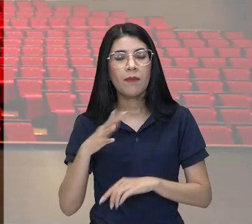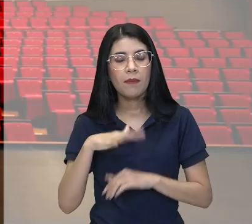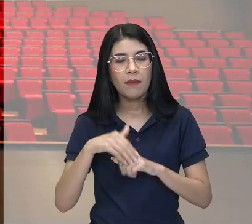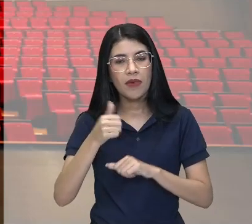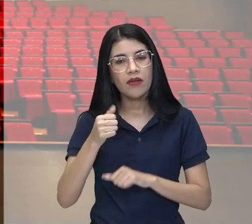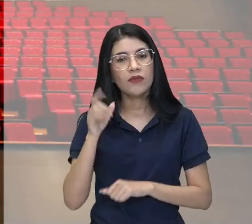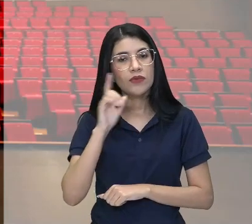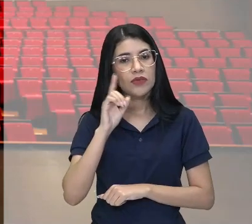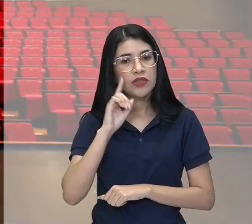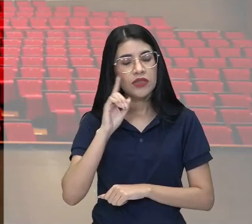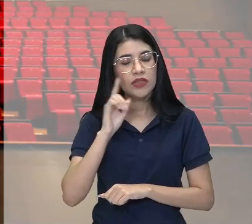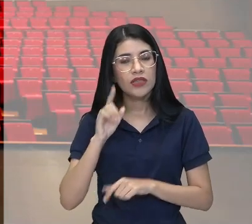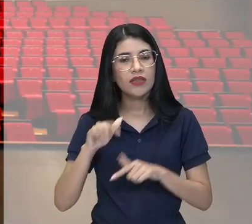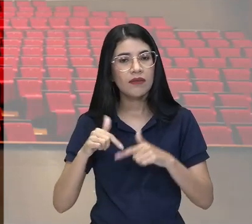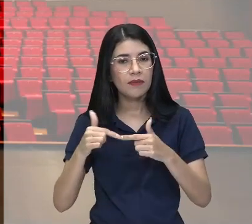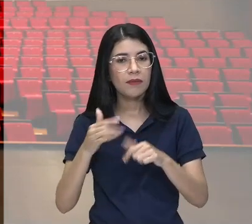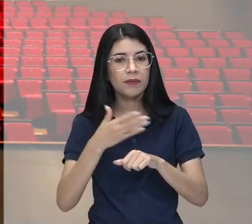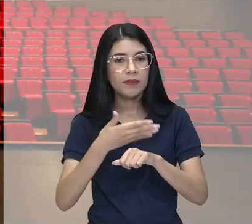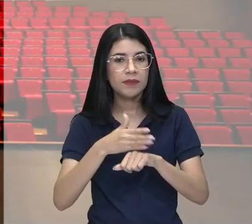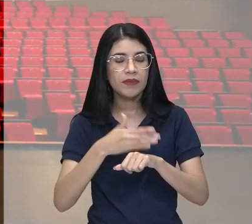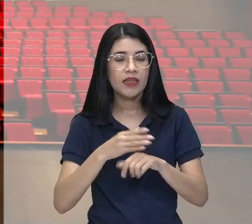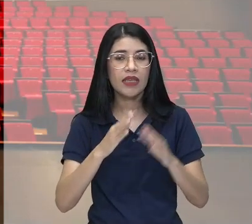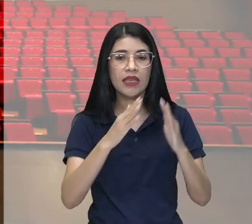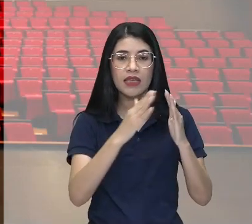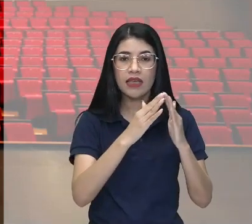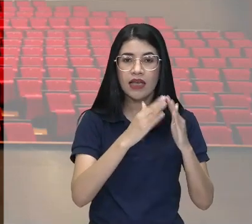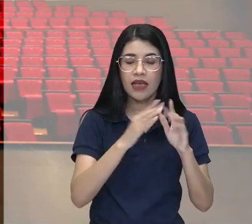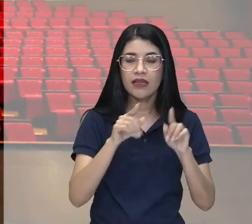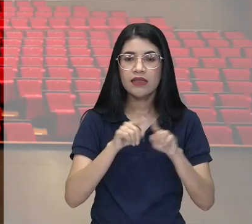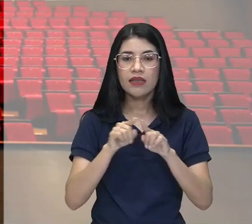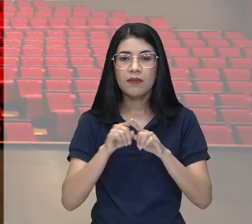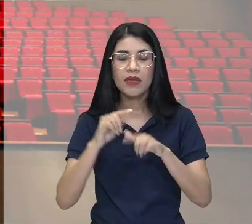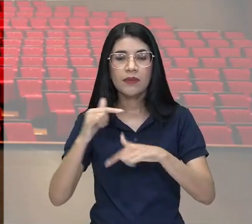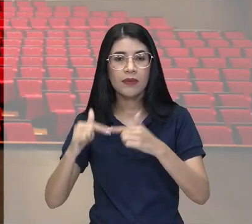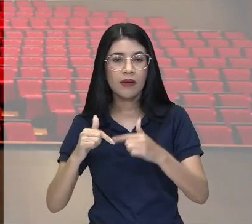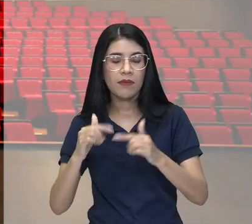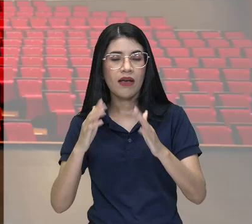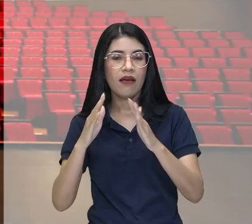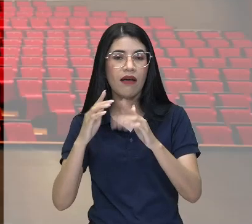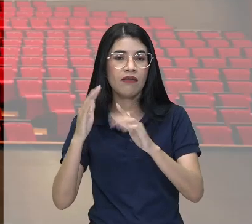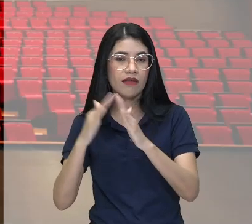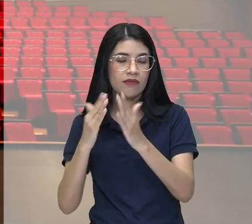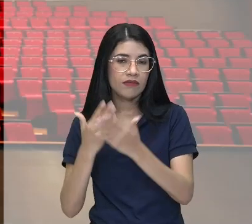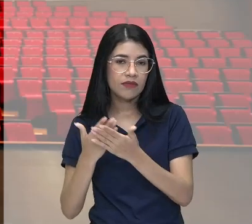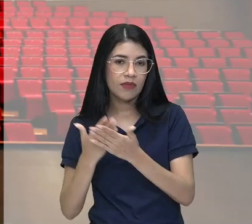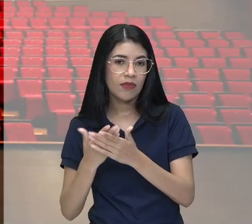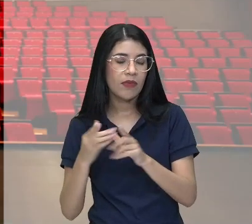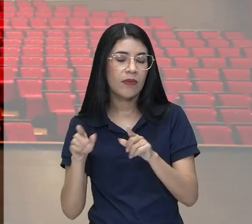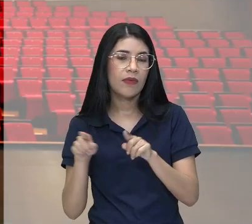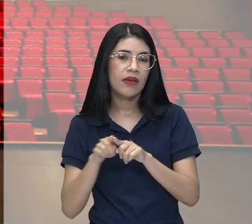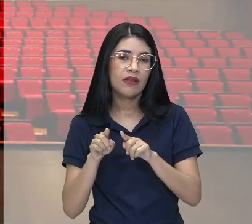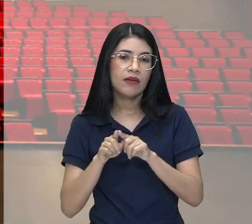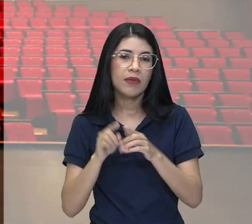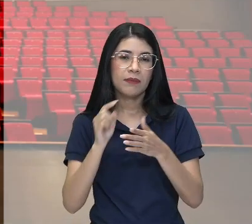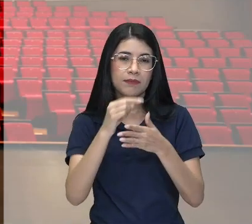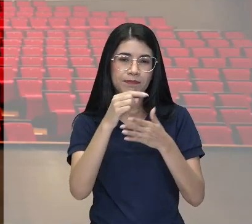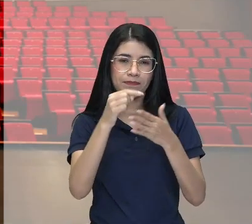nos seus afazeres, tanto na sua casa, no seu trabalho, na escola. E, além de tudo